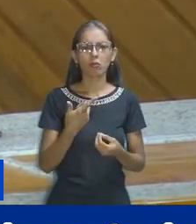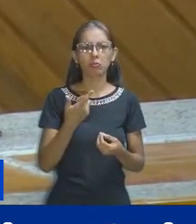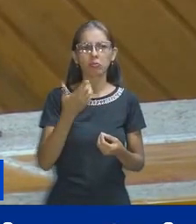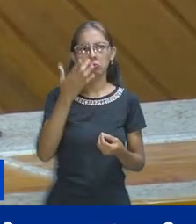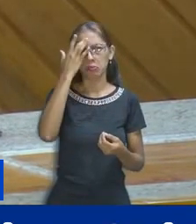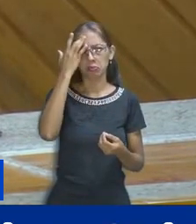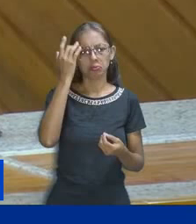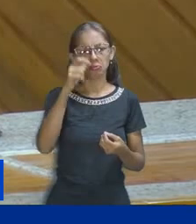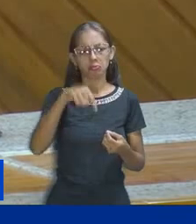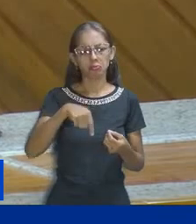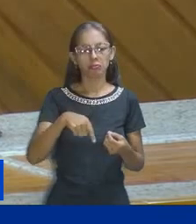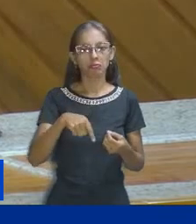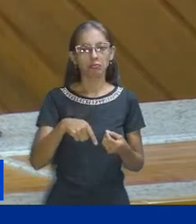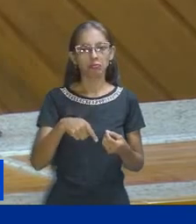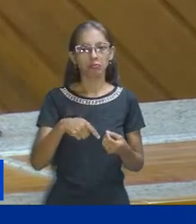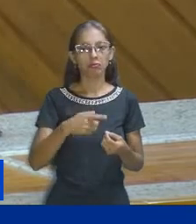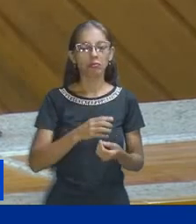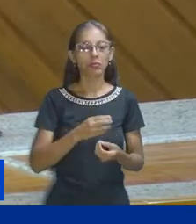de nós,